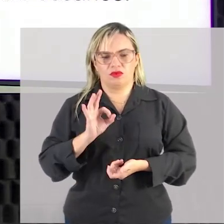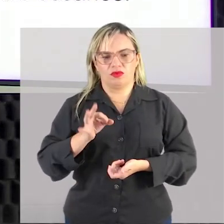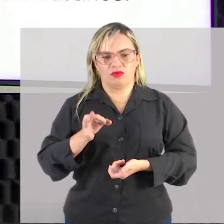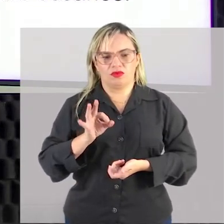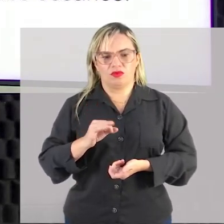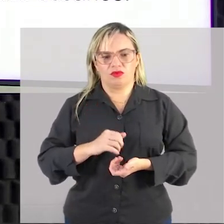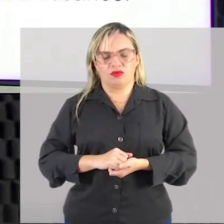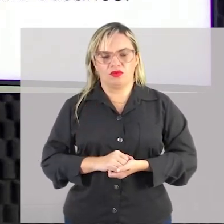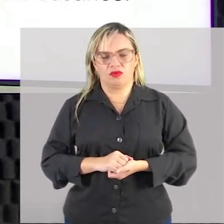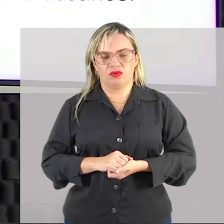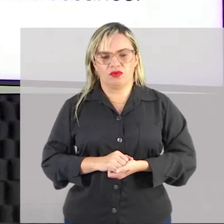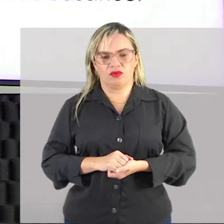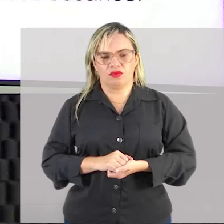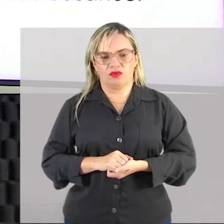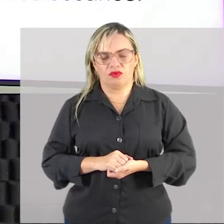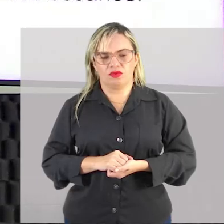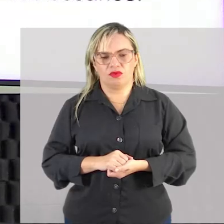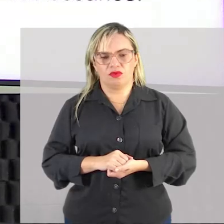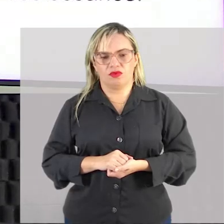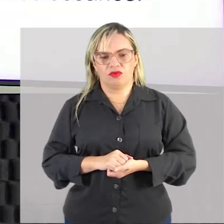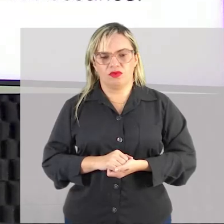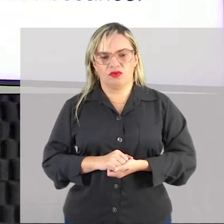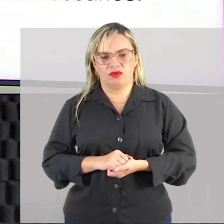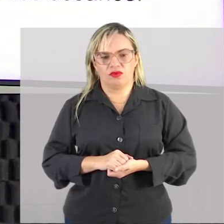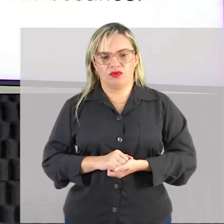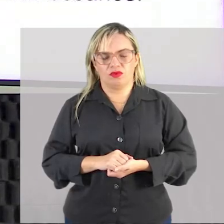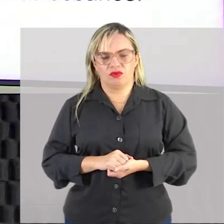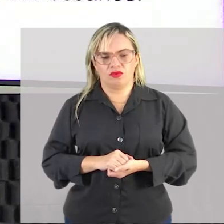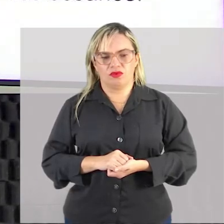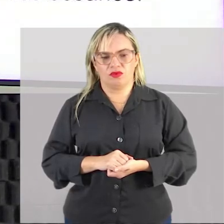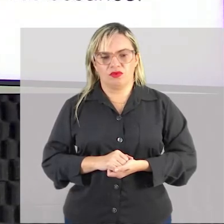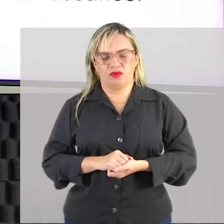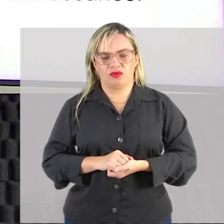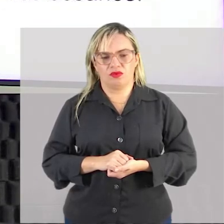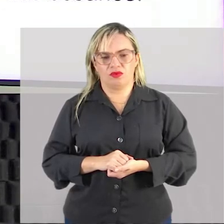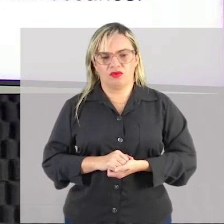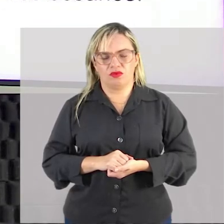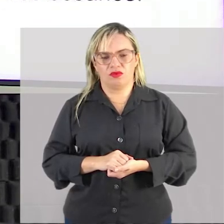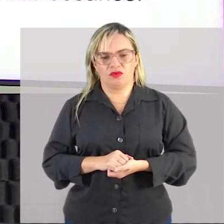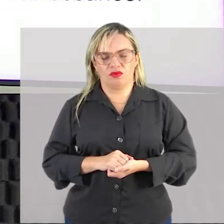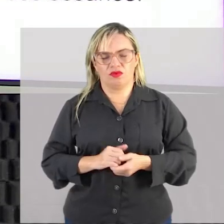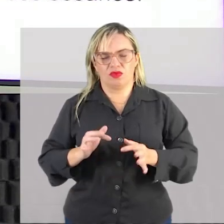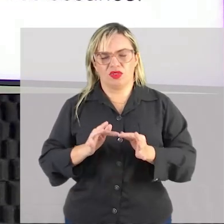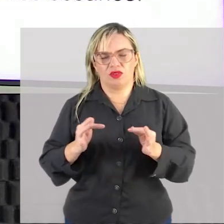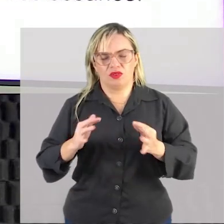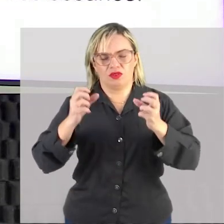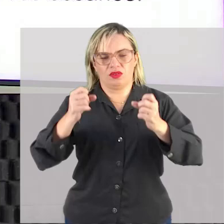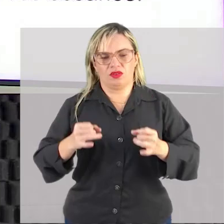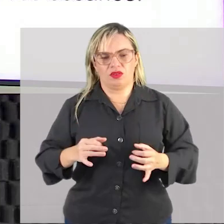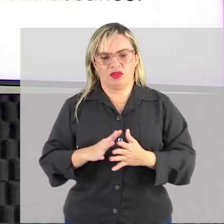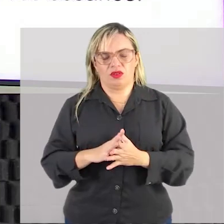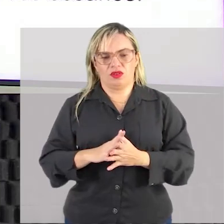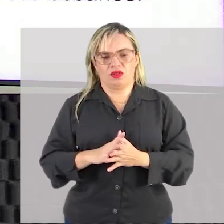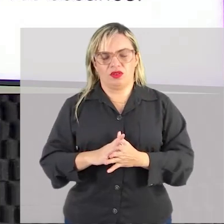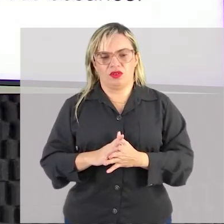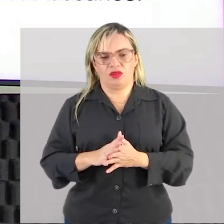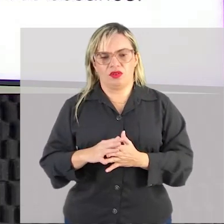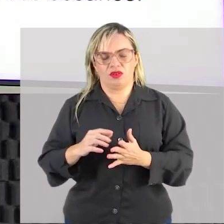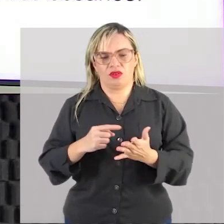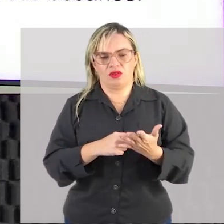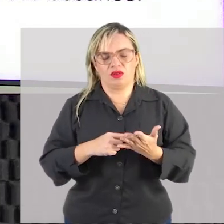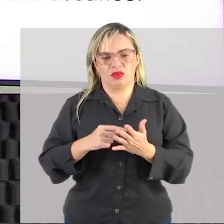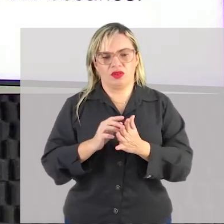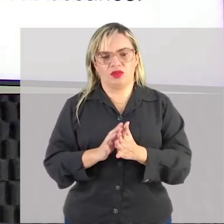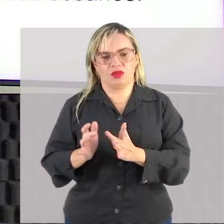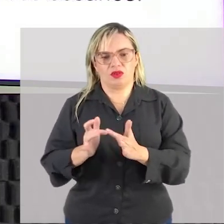perfeito? Esse gás carbônico, de uma forma mais simplificada, vai entrar em contato com a